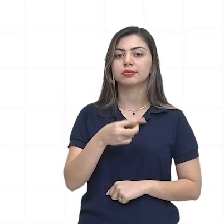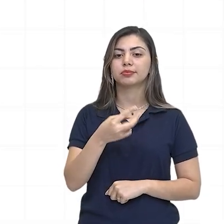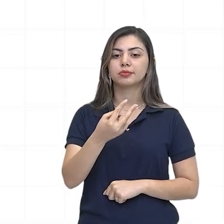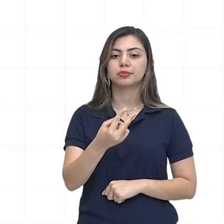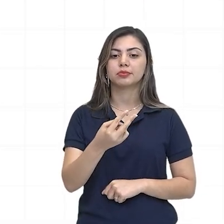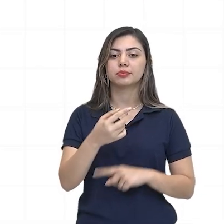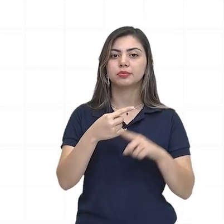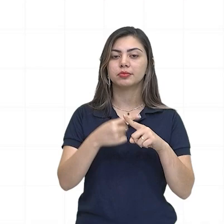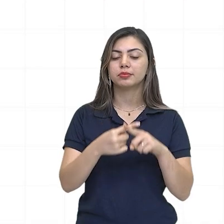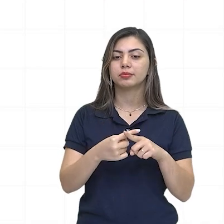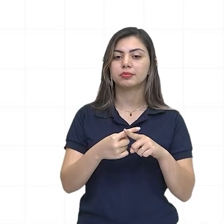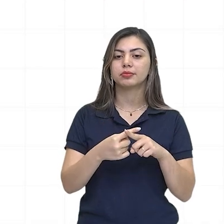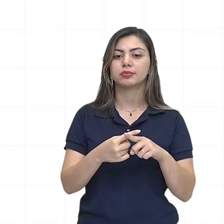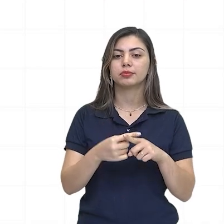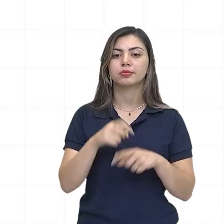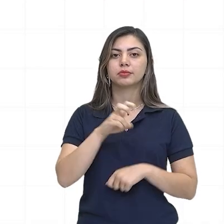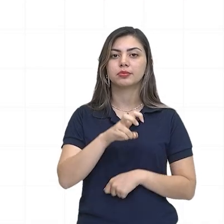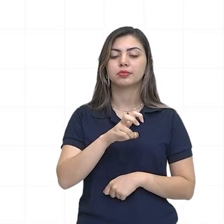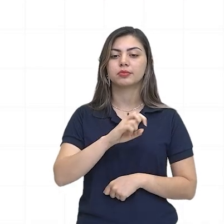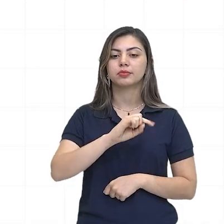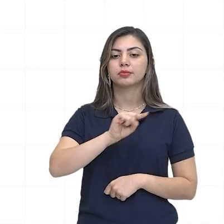5,2 vezes